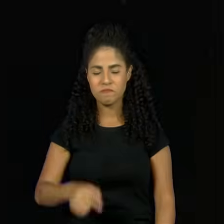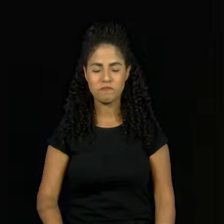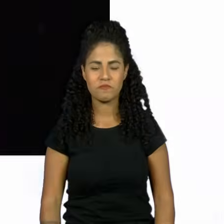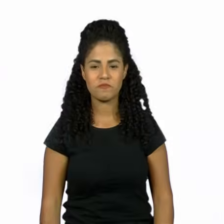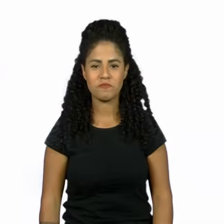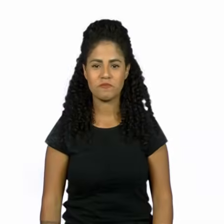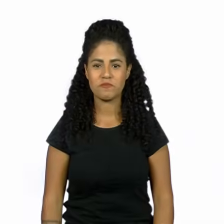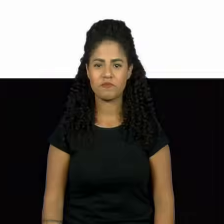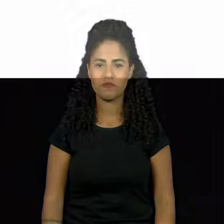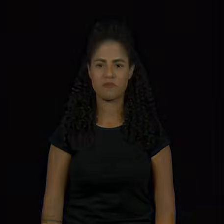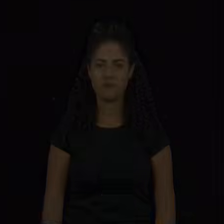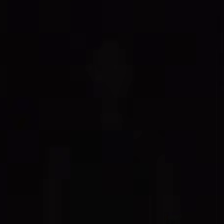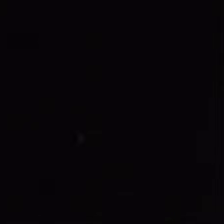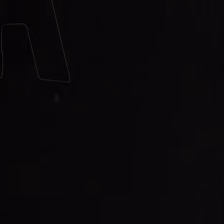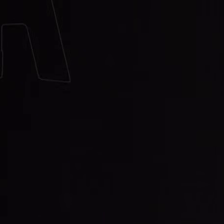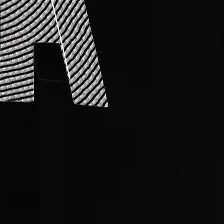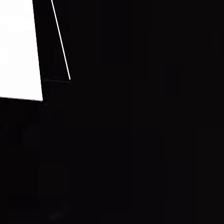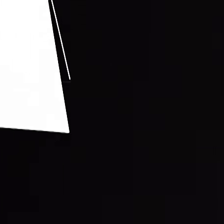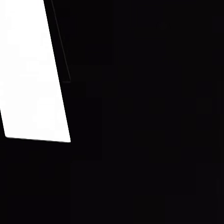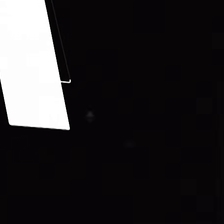loguinho.